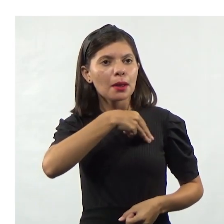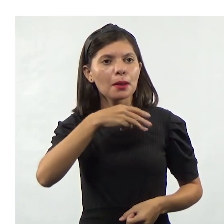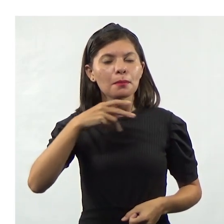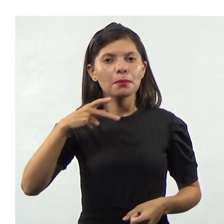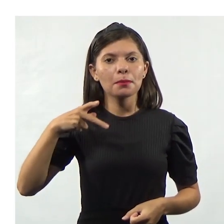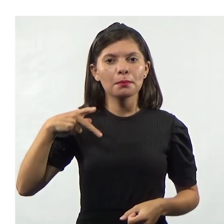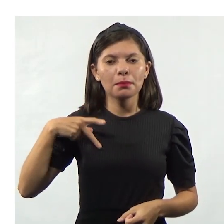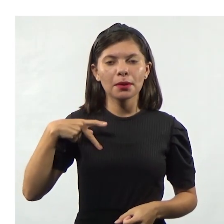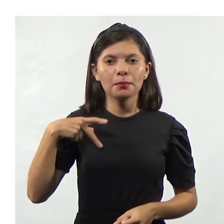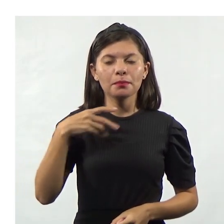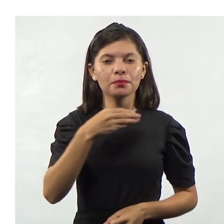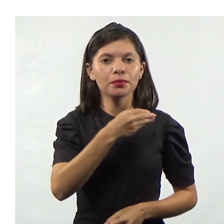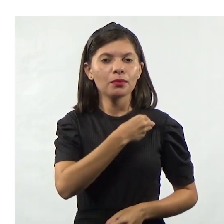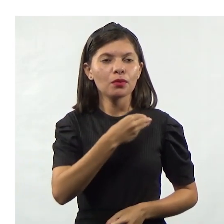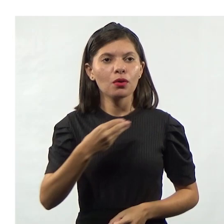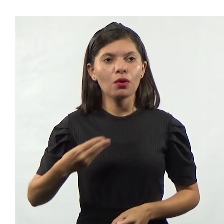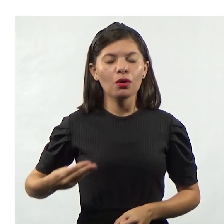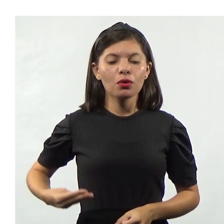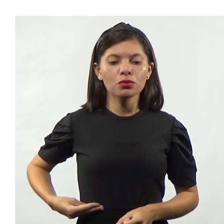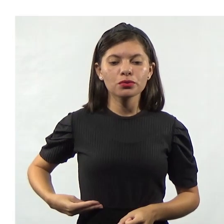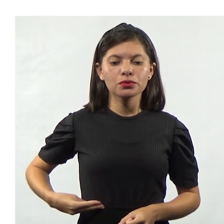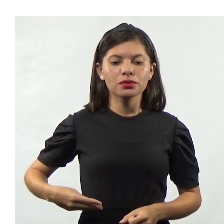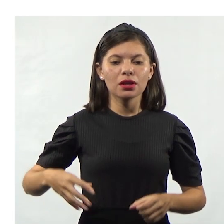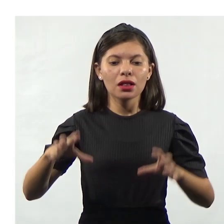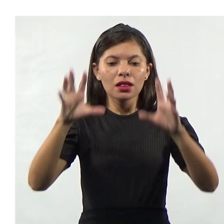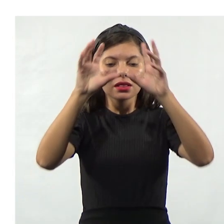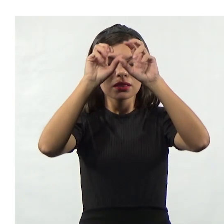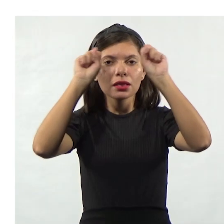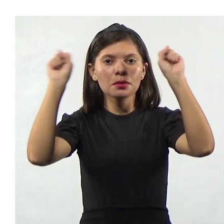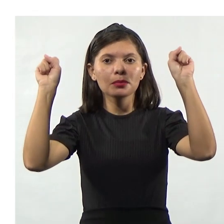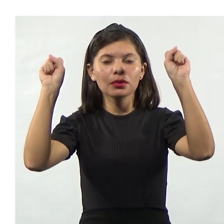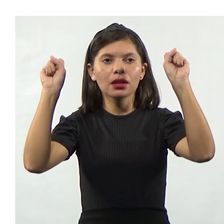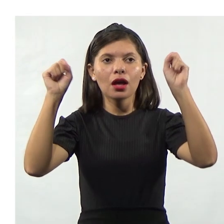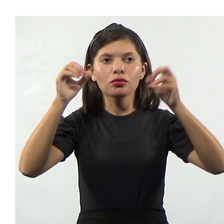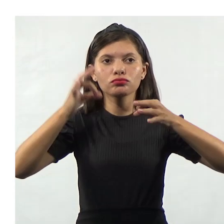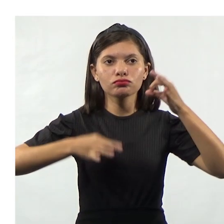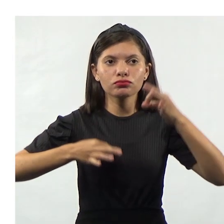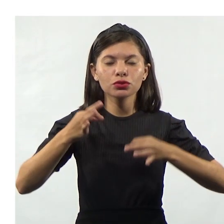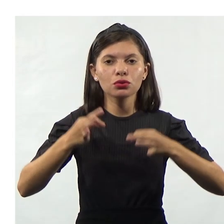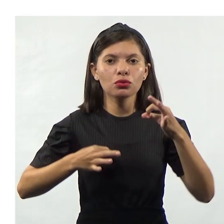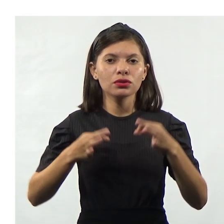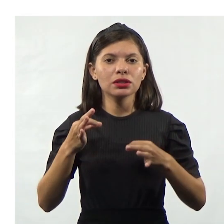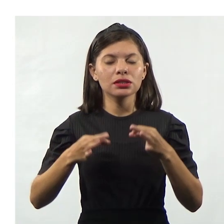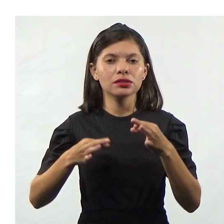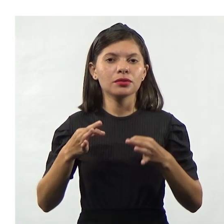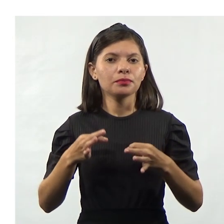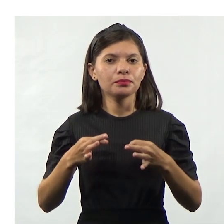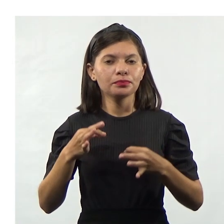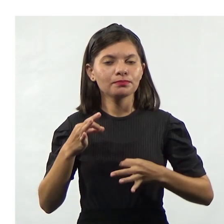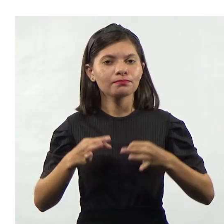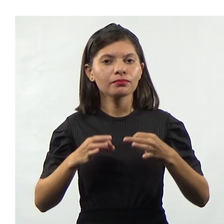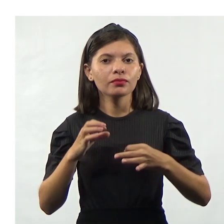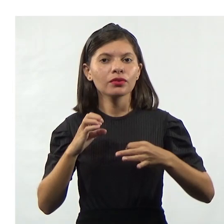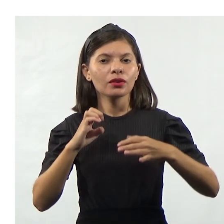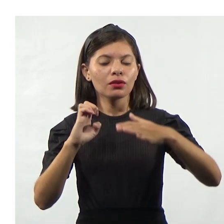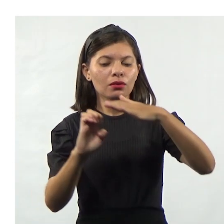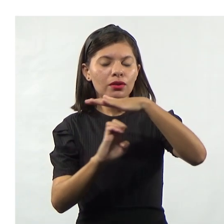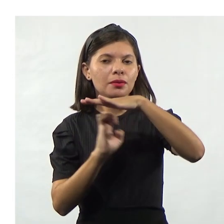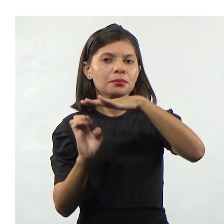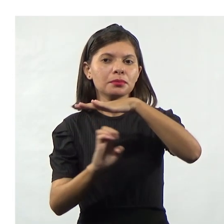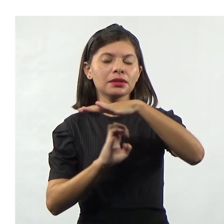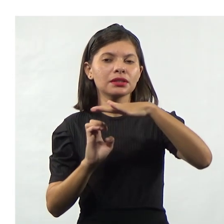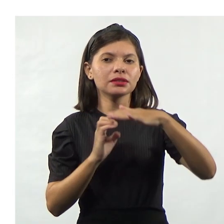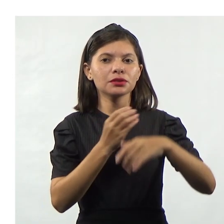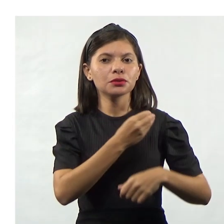Conta, Defensoria, órgãos da administração pública direta, indireta, indireta no caso as